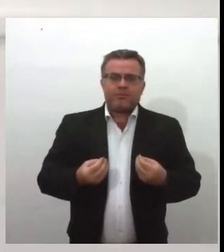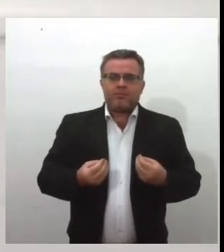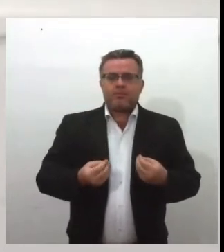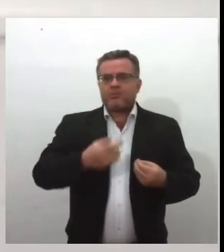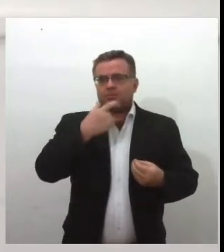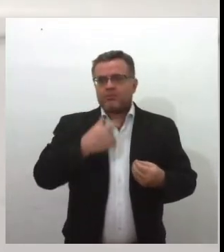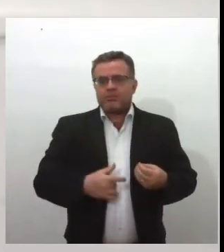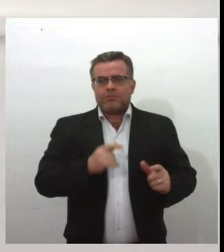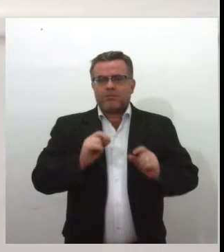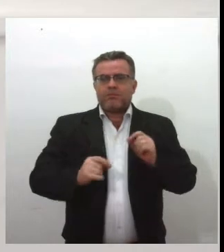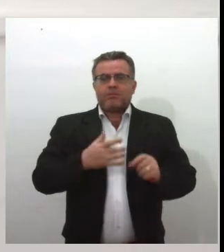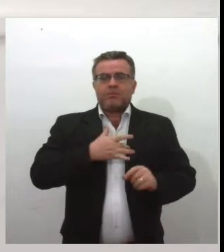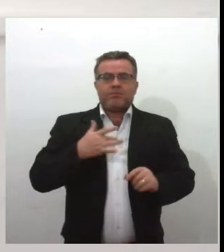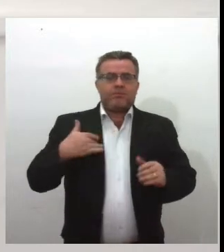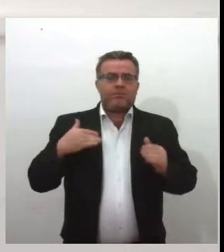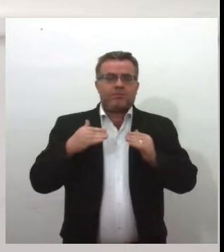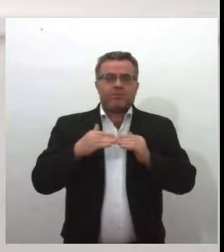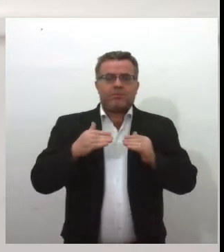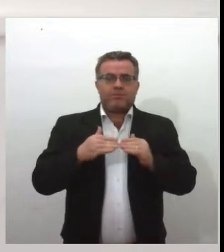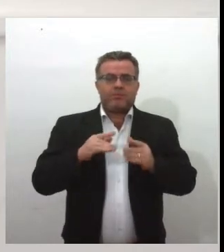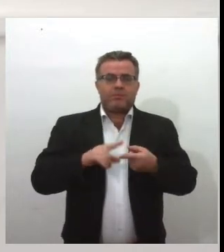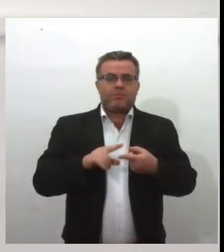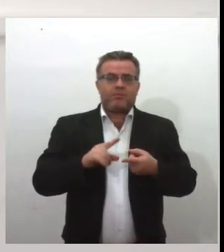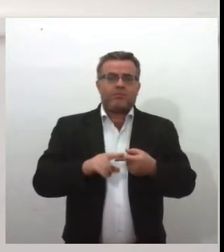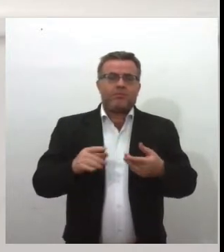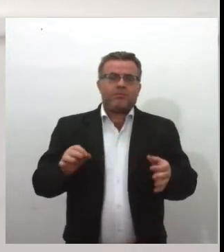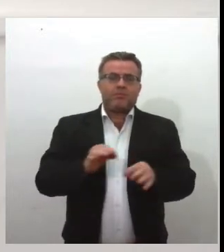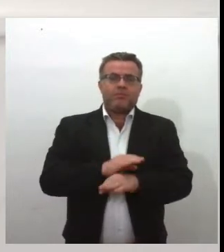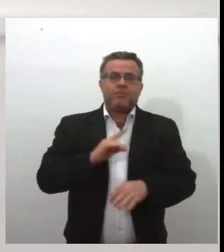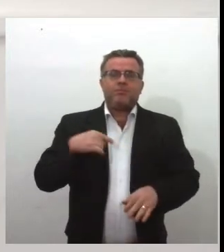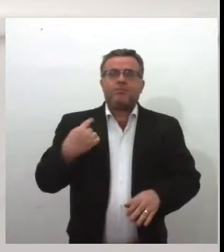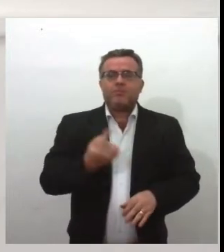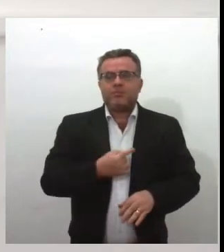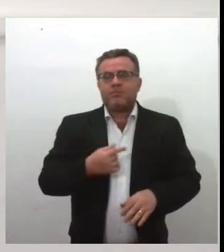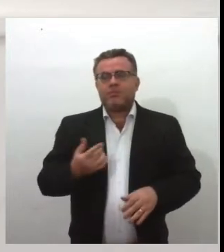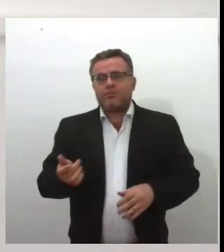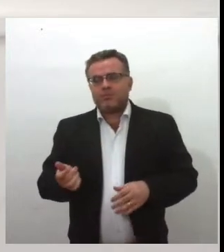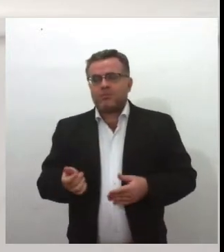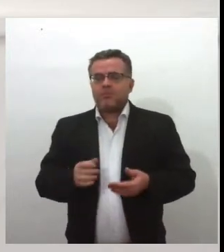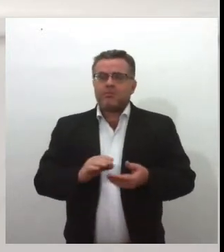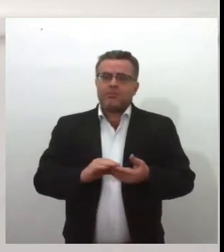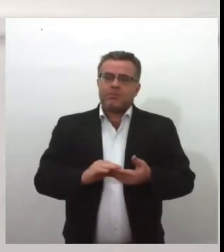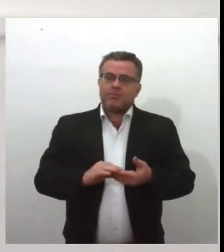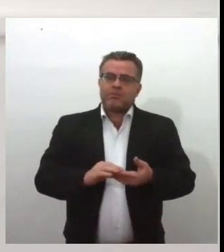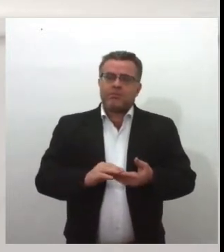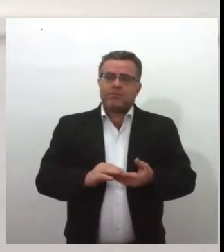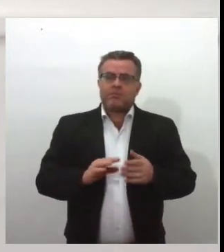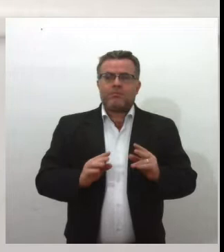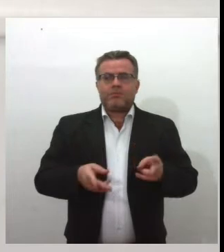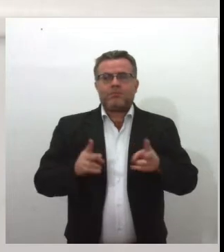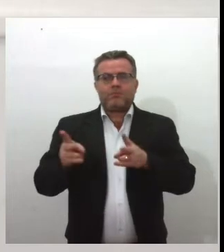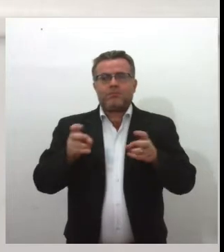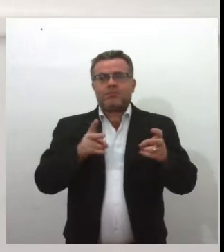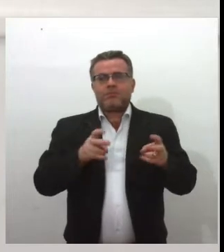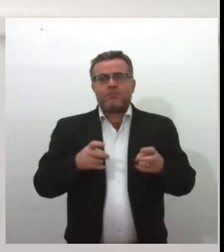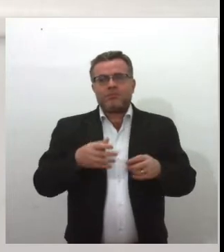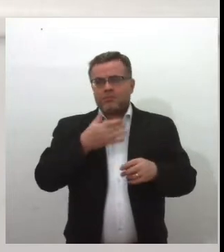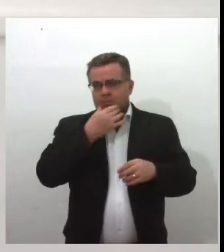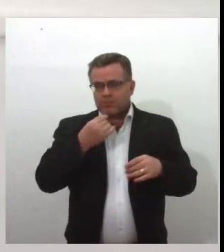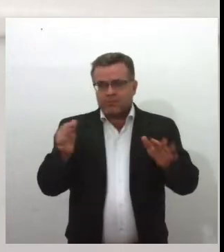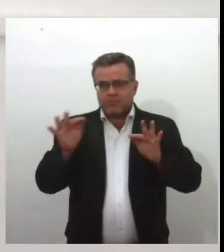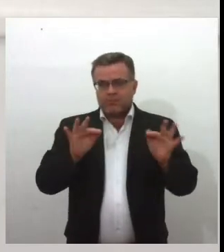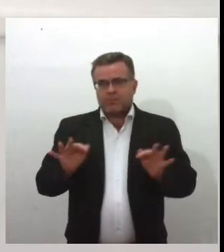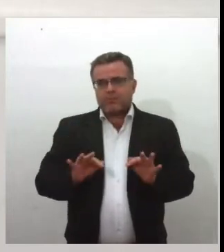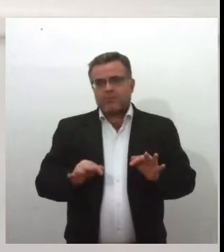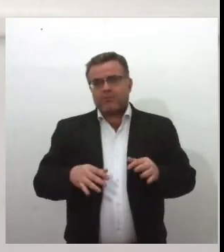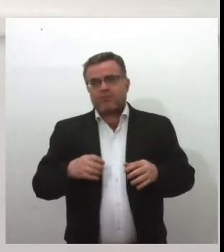a ver com a saúde. A gente pode refletir assim, bom, o que isso pode deixar um homem mais feliz ou menos